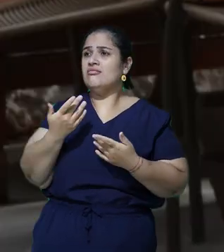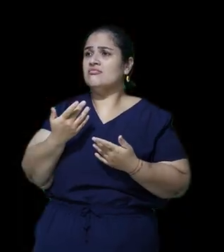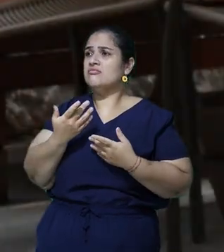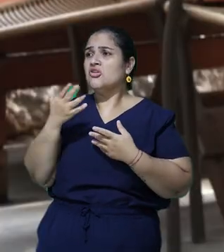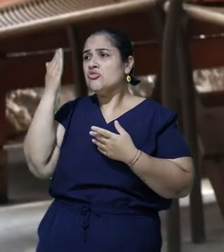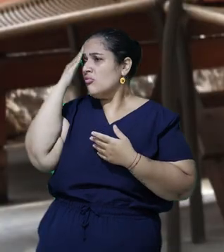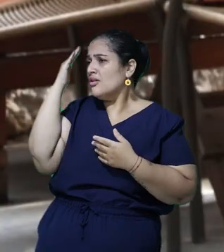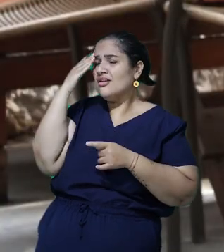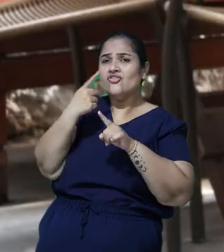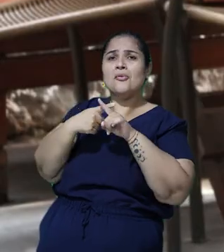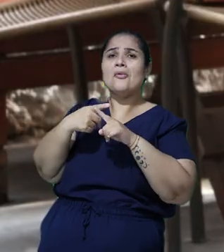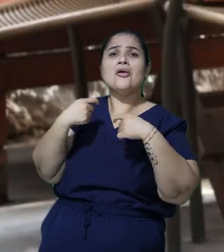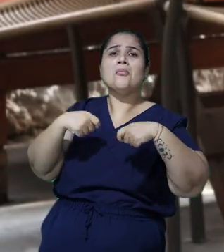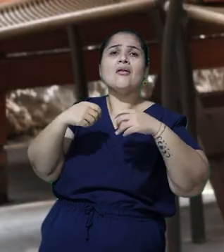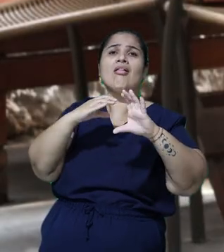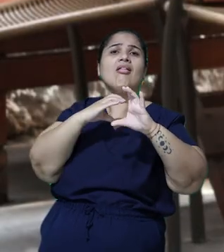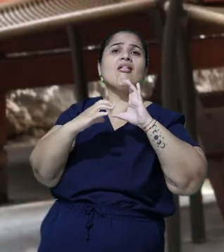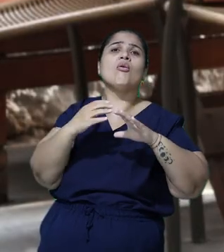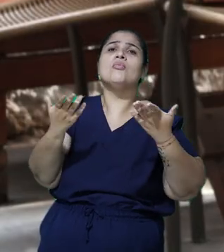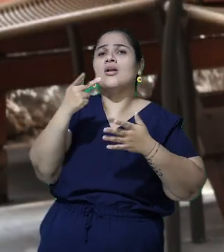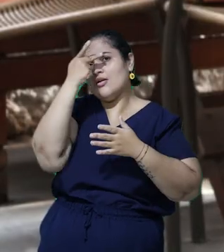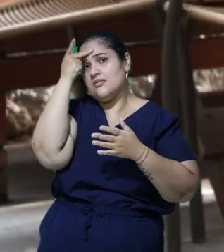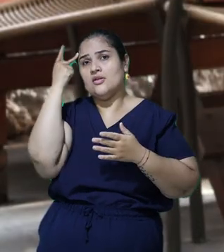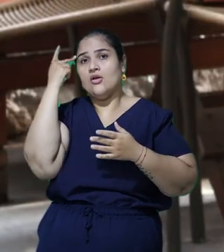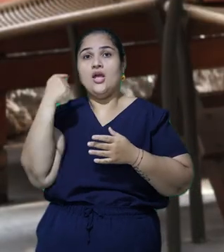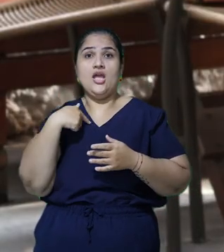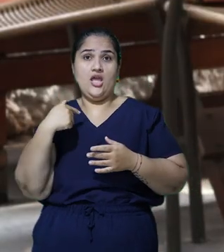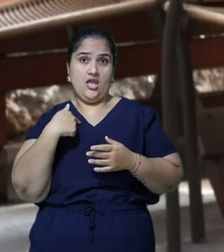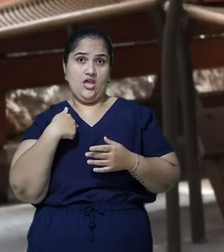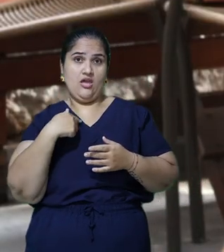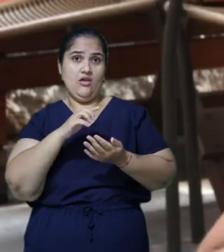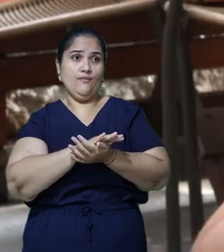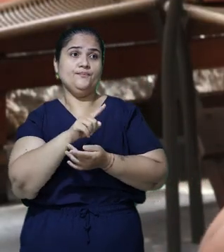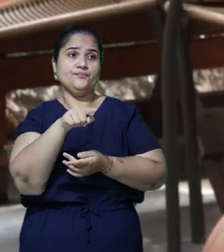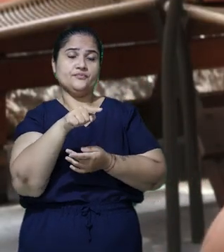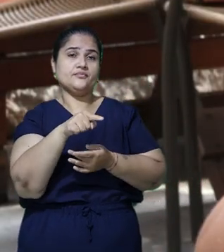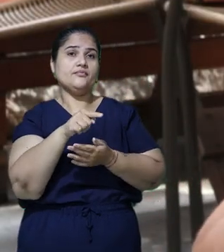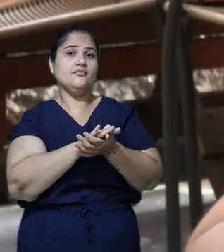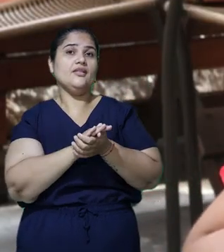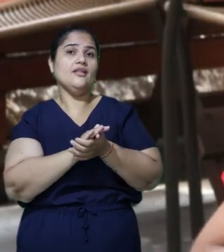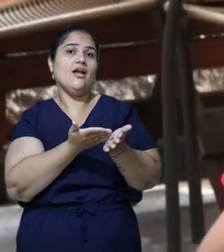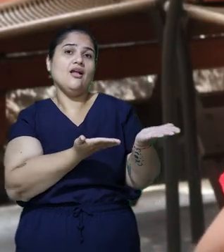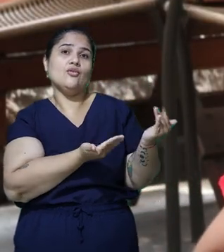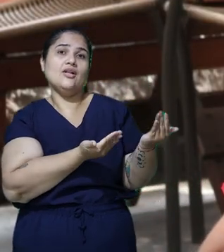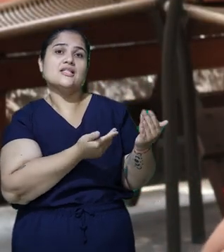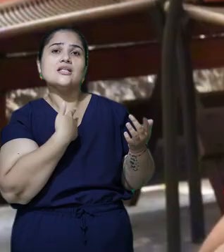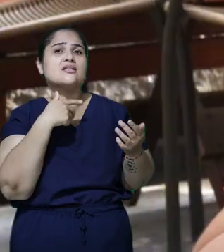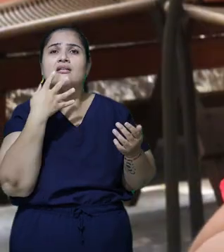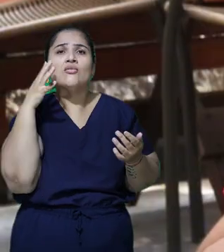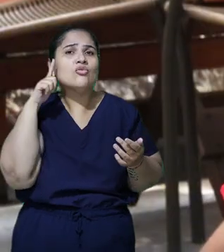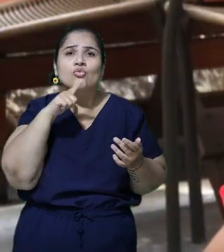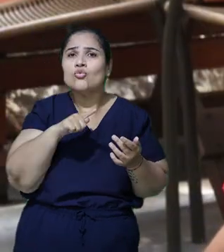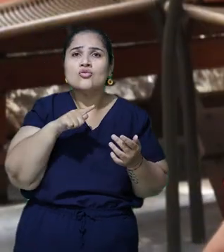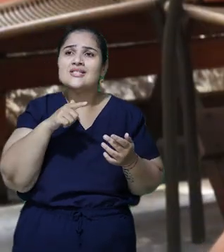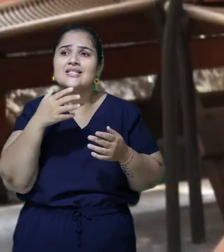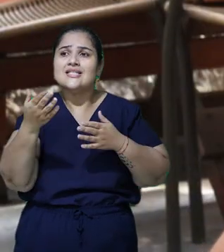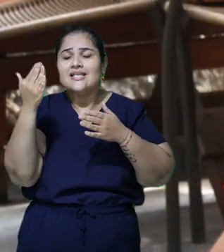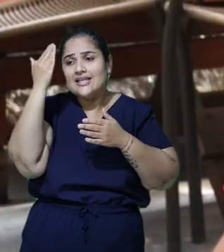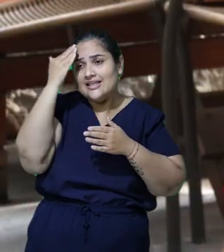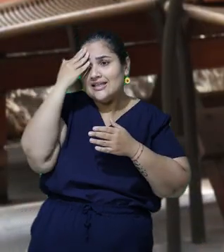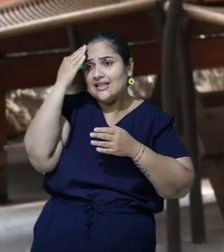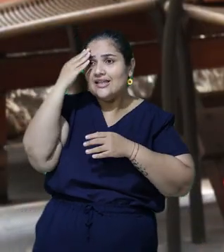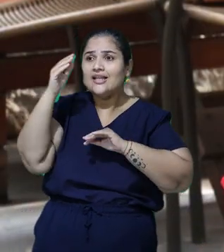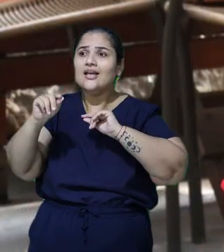pessoas, né? Então, assim, na adolescência eu já sofri um abuso, porque eu não conseguia fazer leituras sociais, eu não conseguia interpretar os sinais